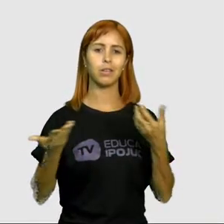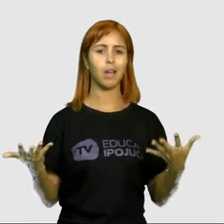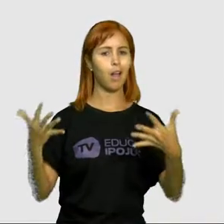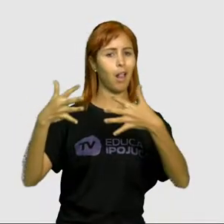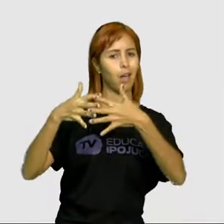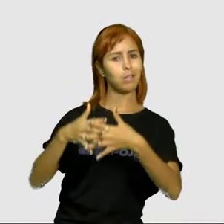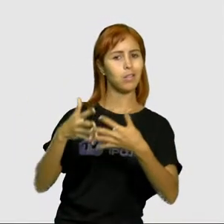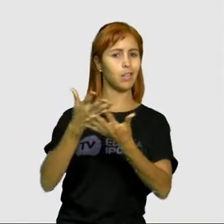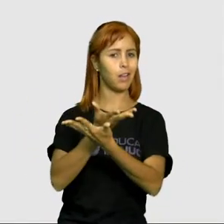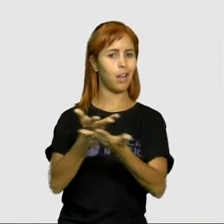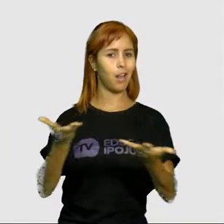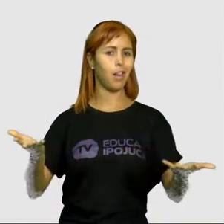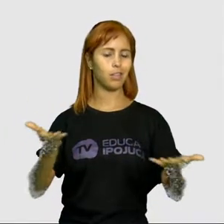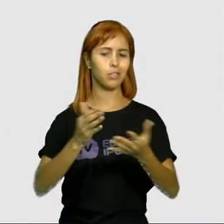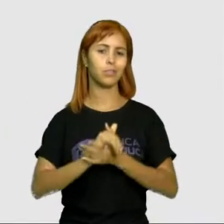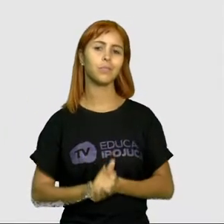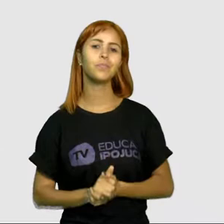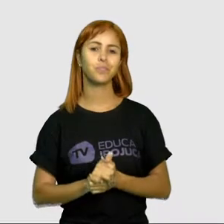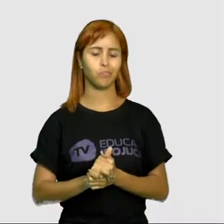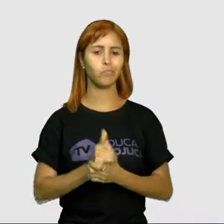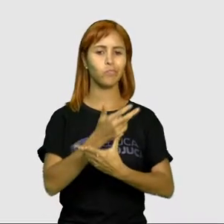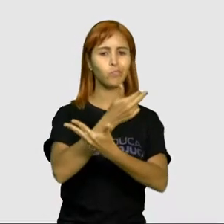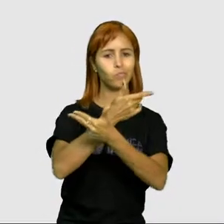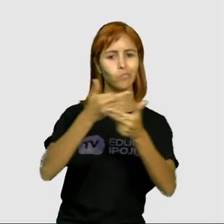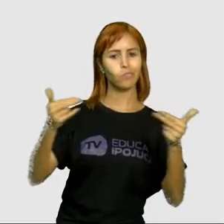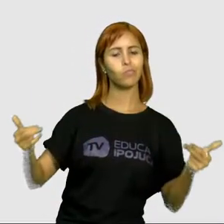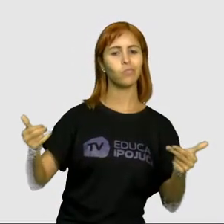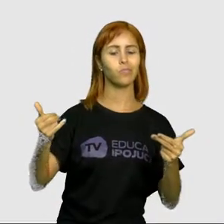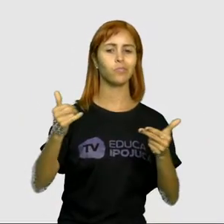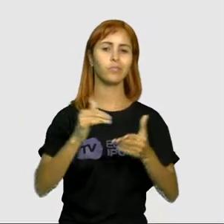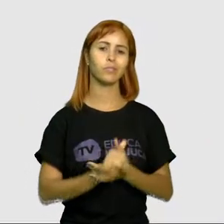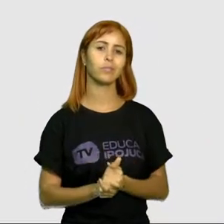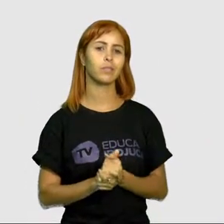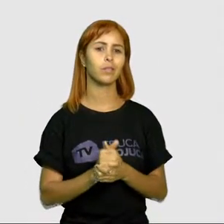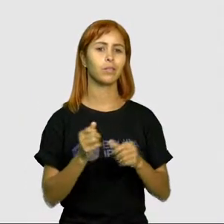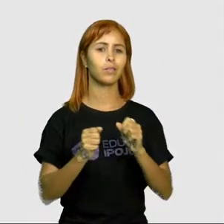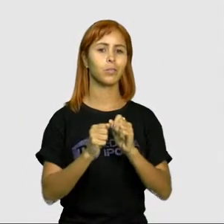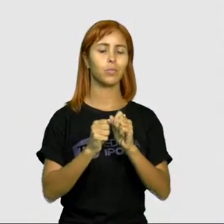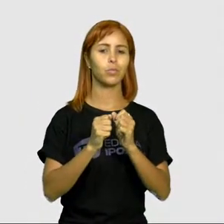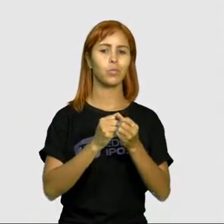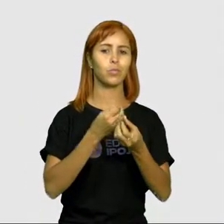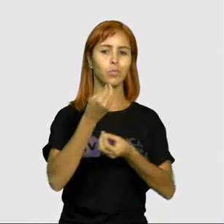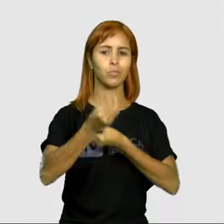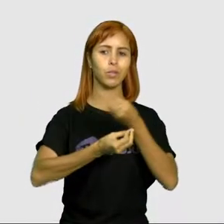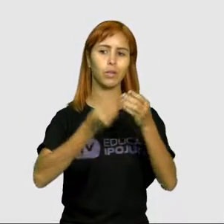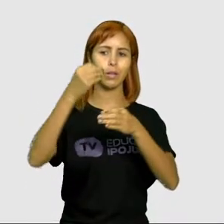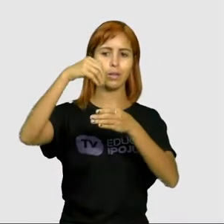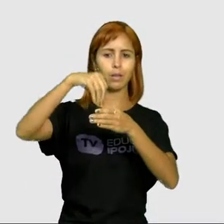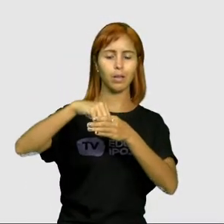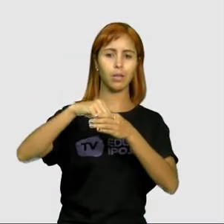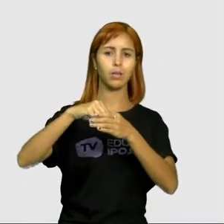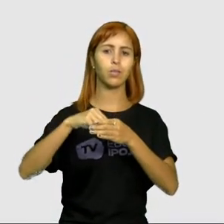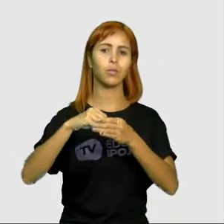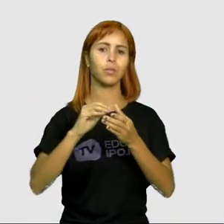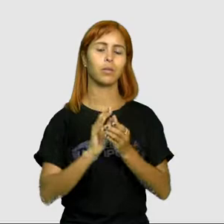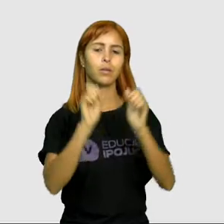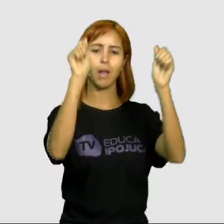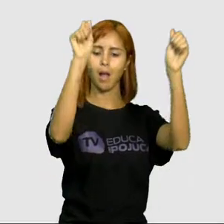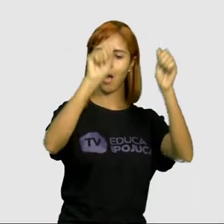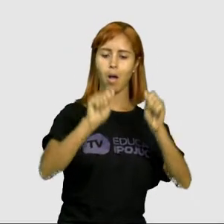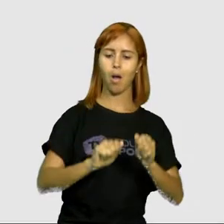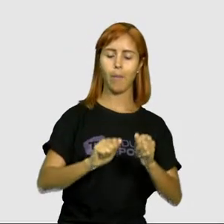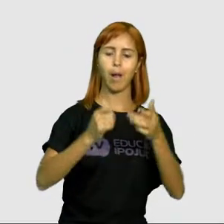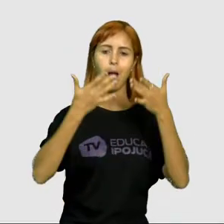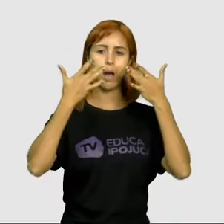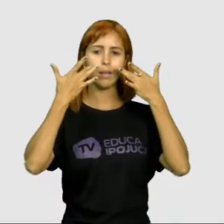eles é o que as coisas e se monta essas formas dentro da questão da obra